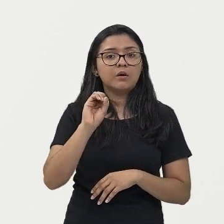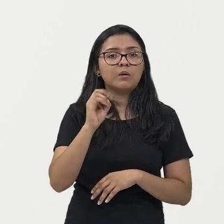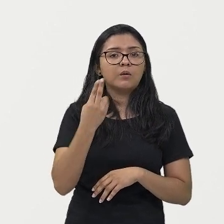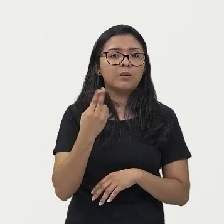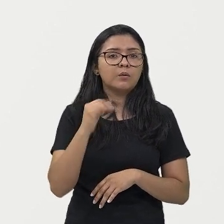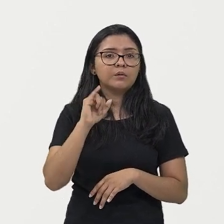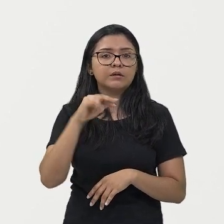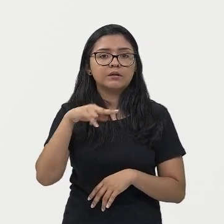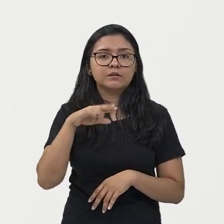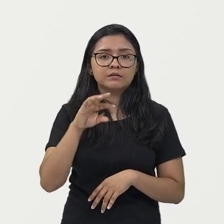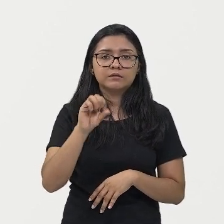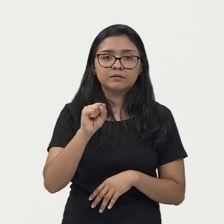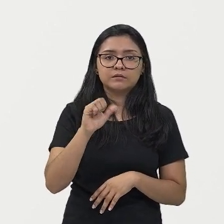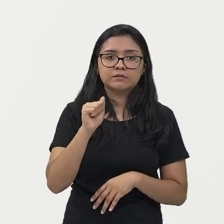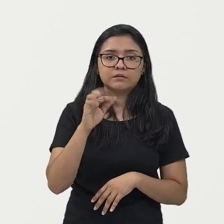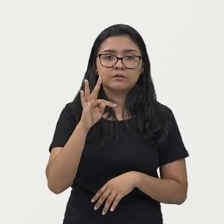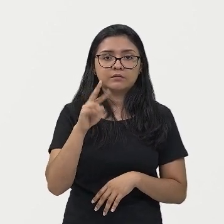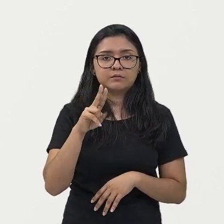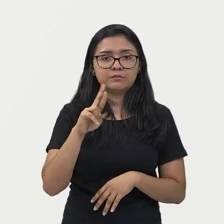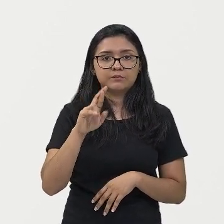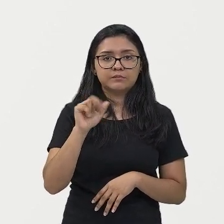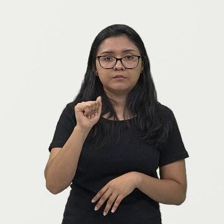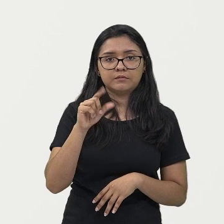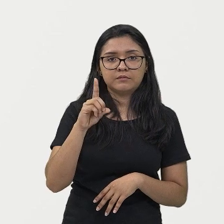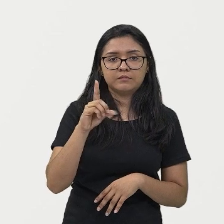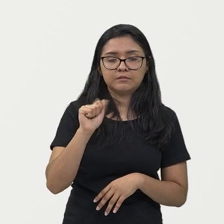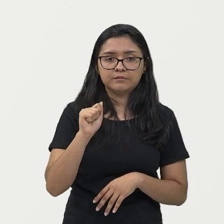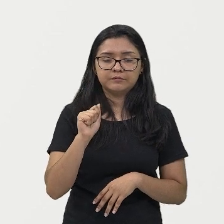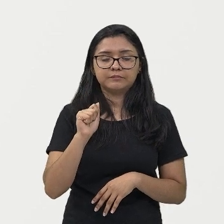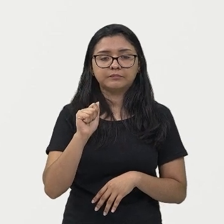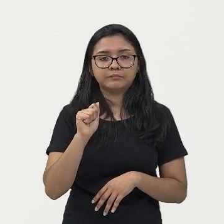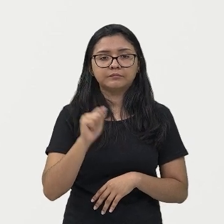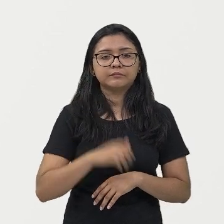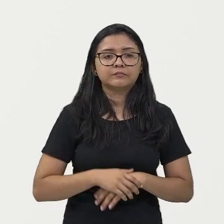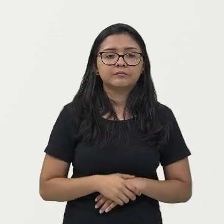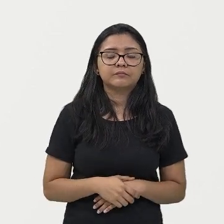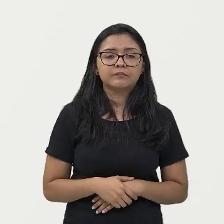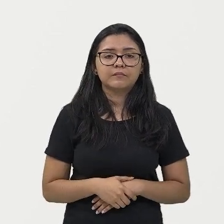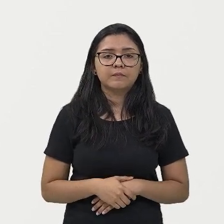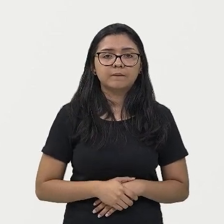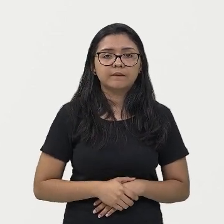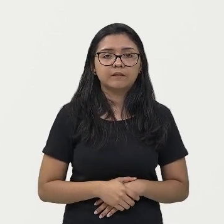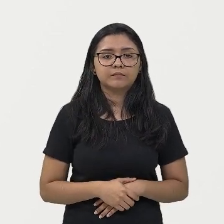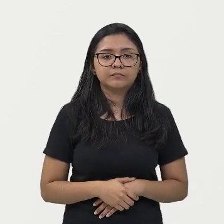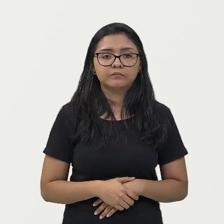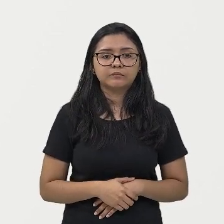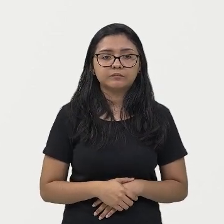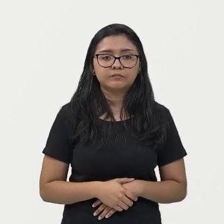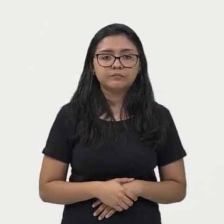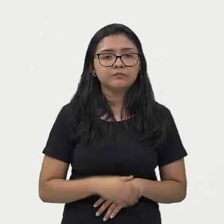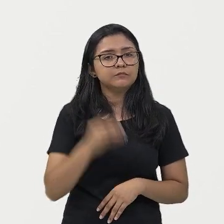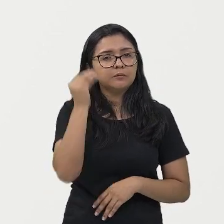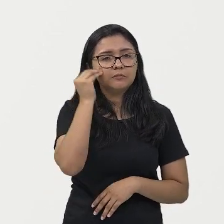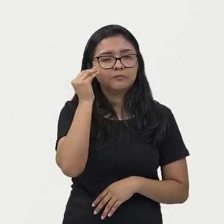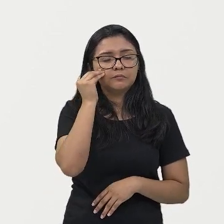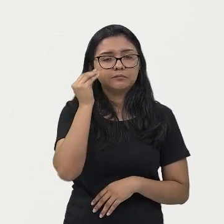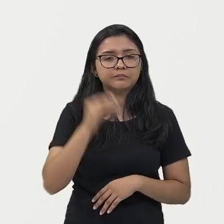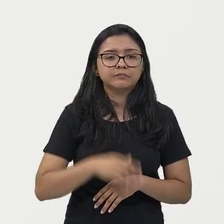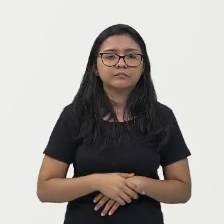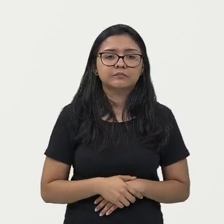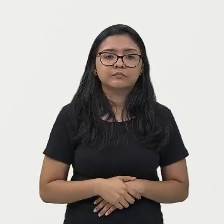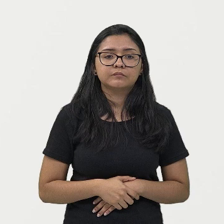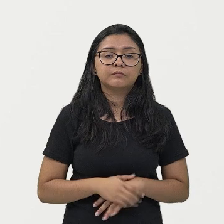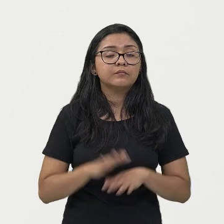vou analisar se ela é uma cadeia saturada ou insaturada. Ela vai ser